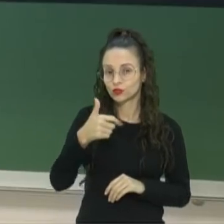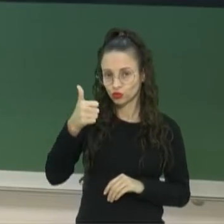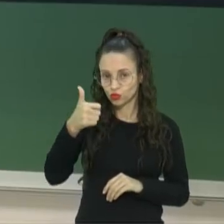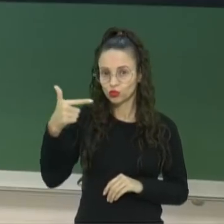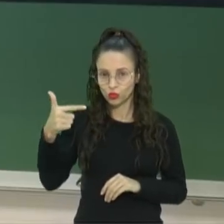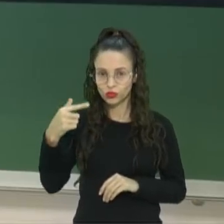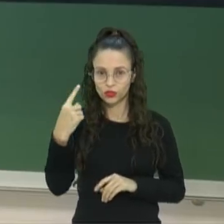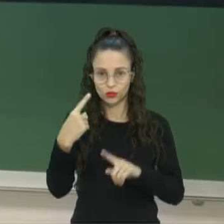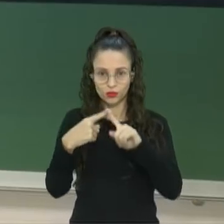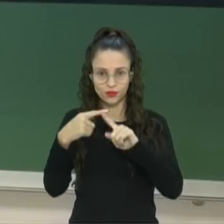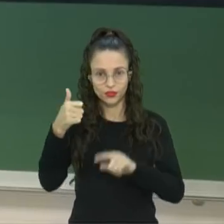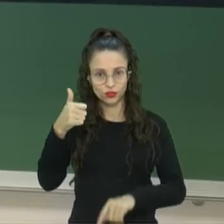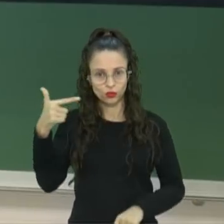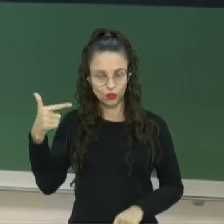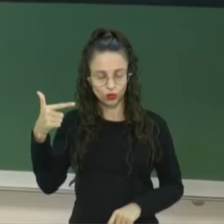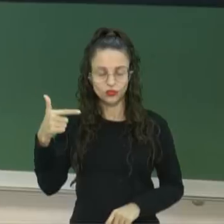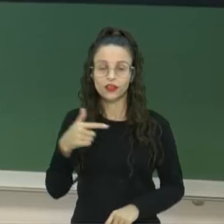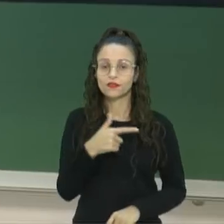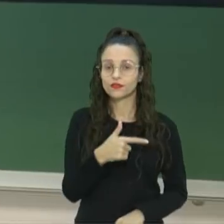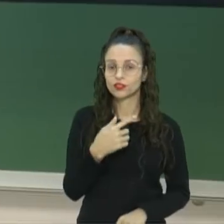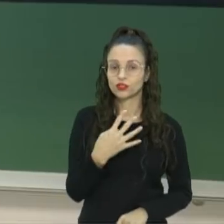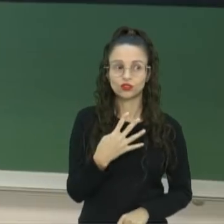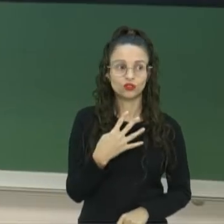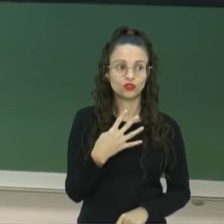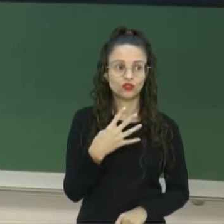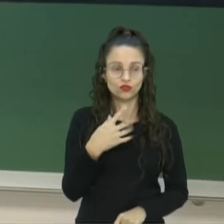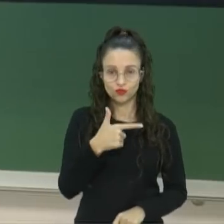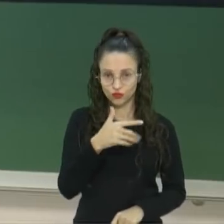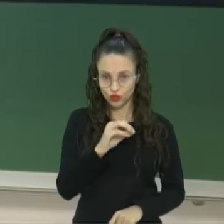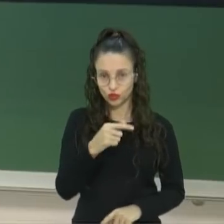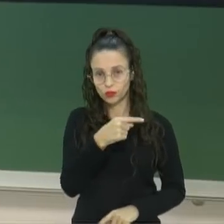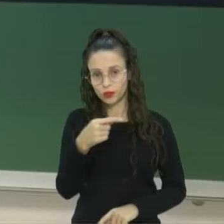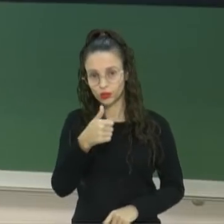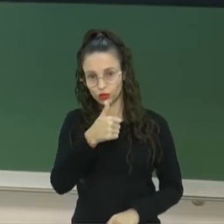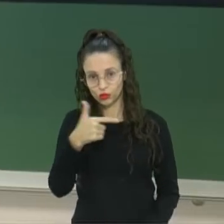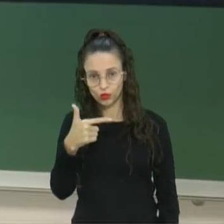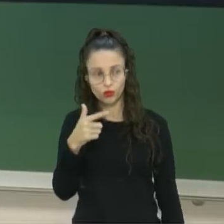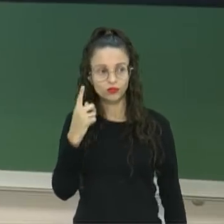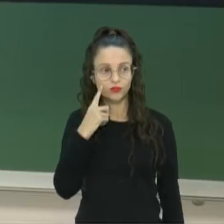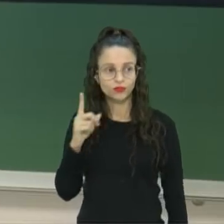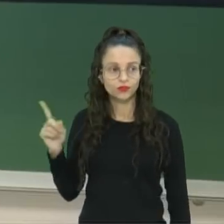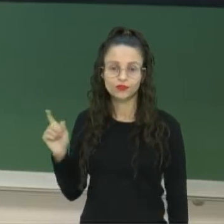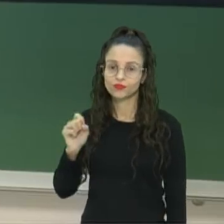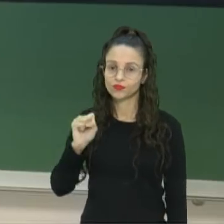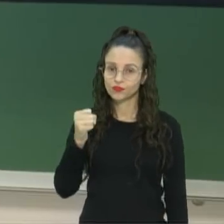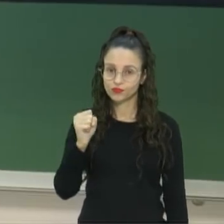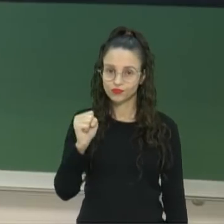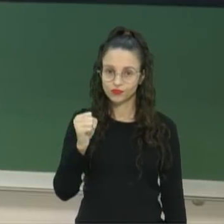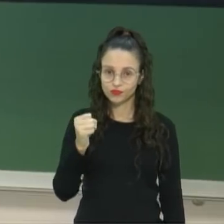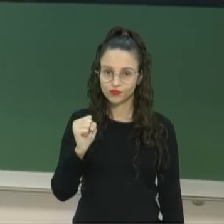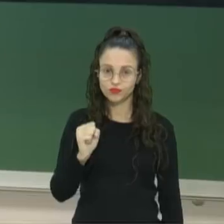12. 12 para chegar no 20 dá 8.